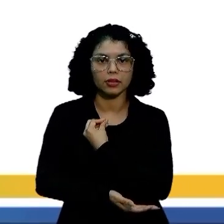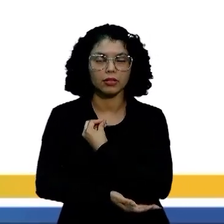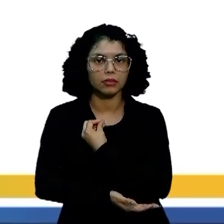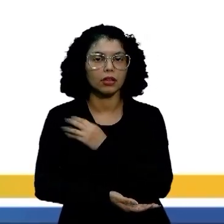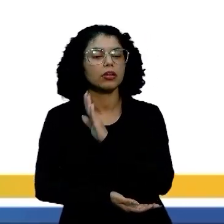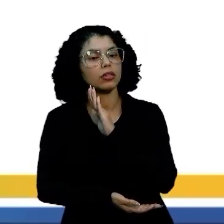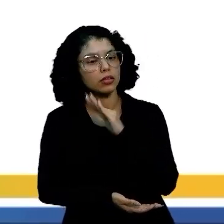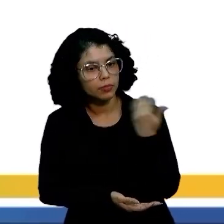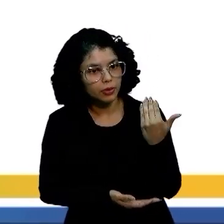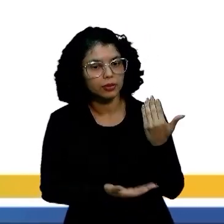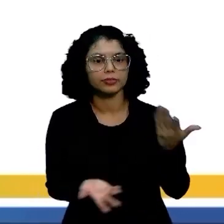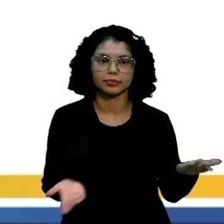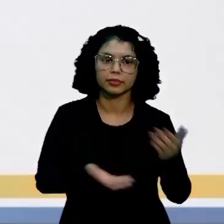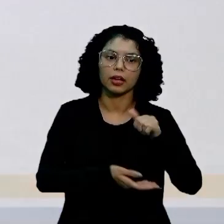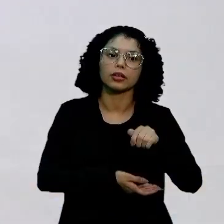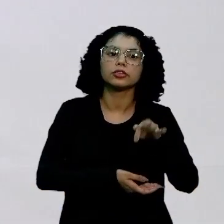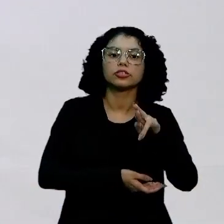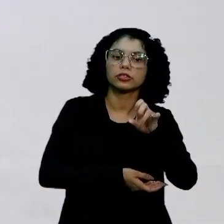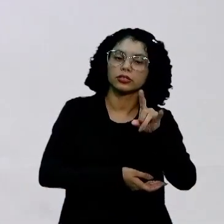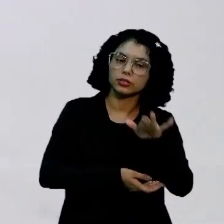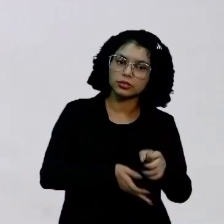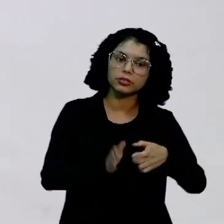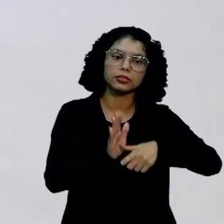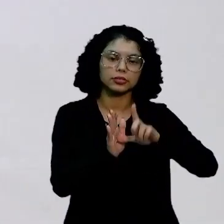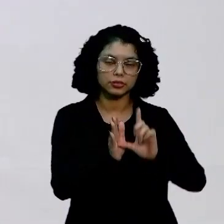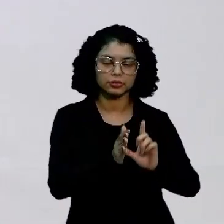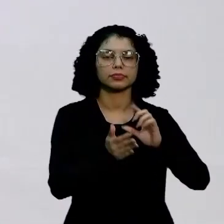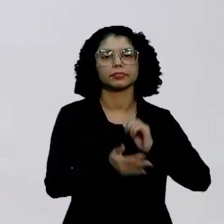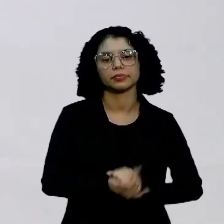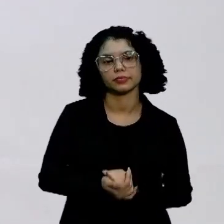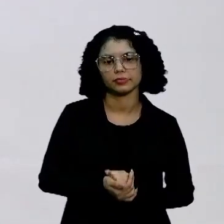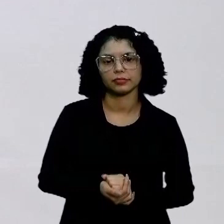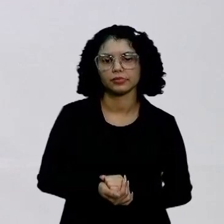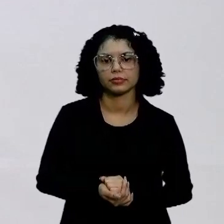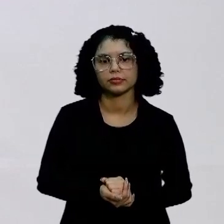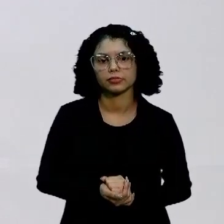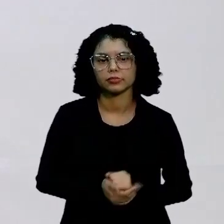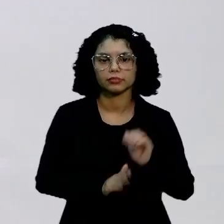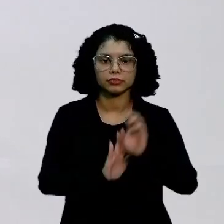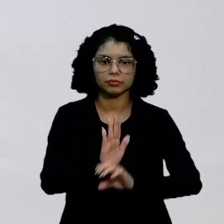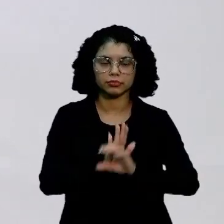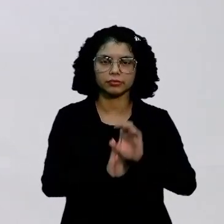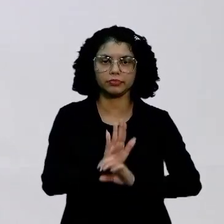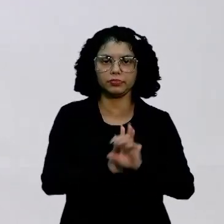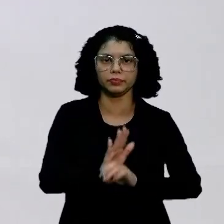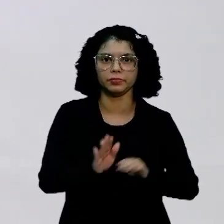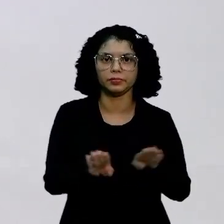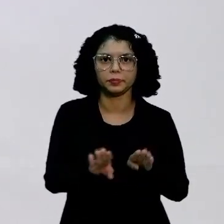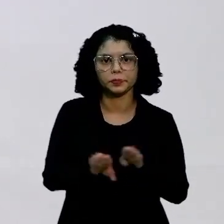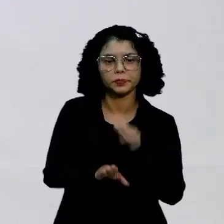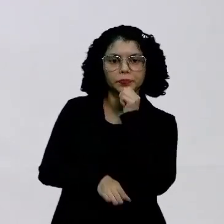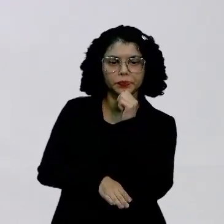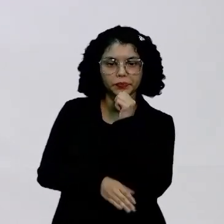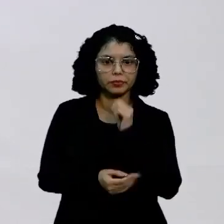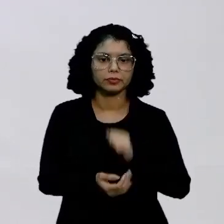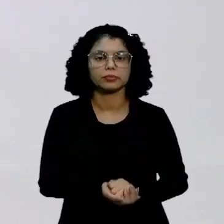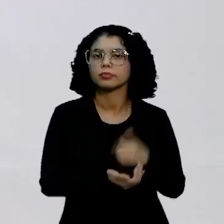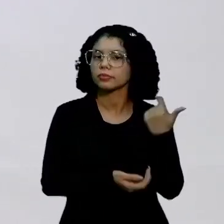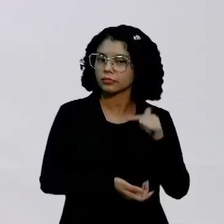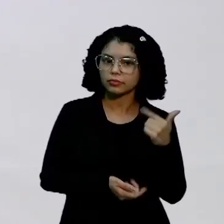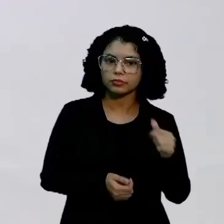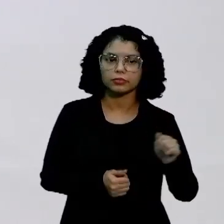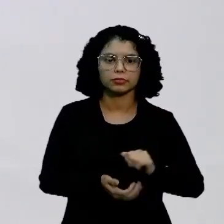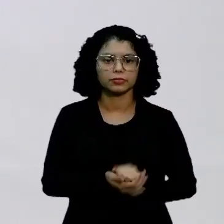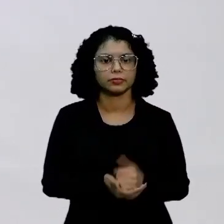eu acabei adiantando aqui um conteúdo, né, um assunto. Mas não tem problema, a